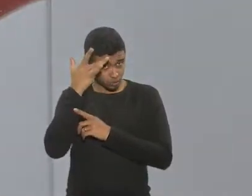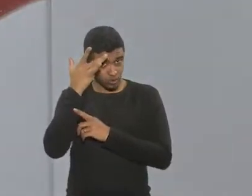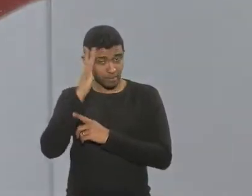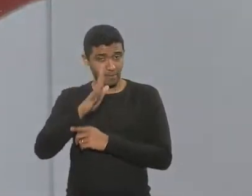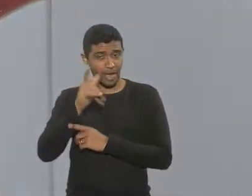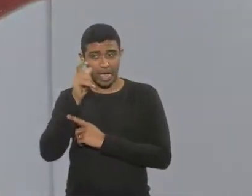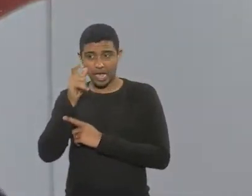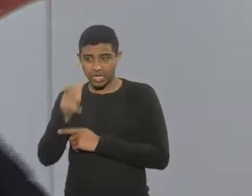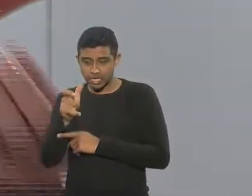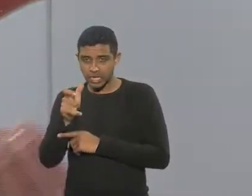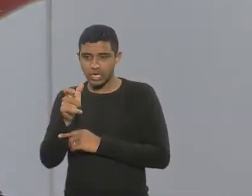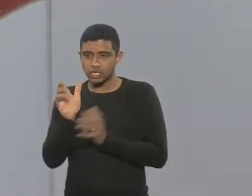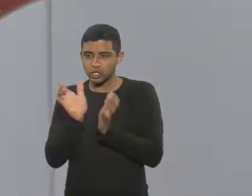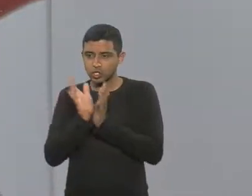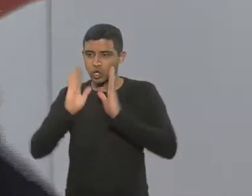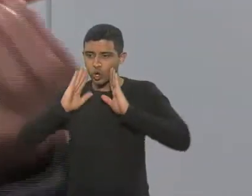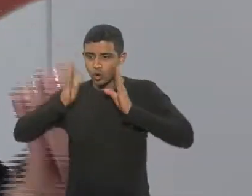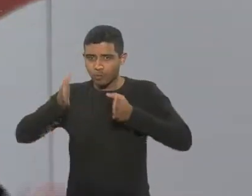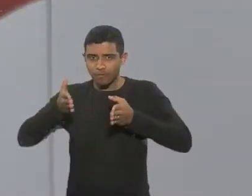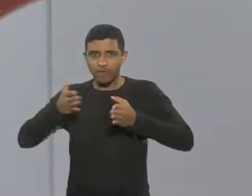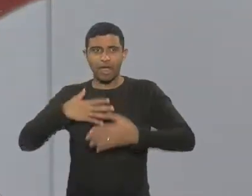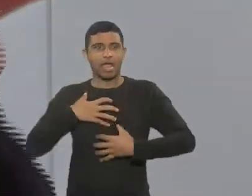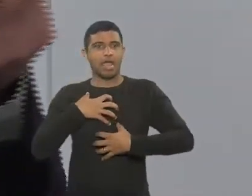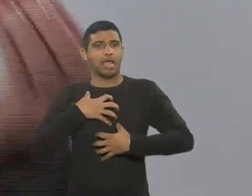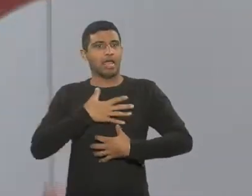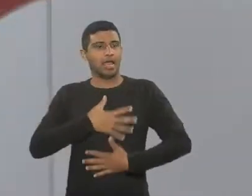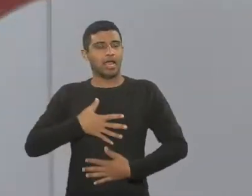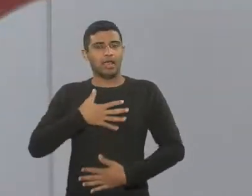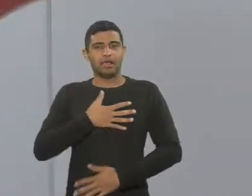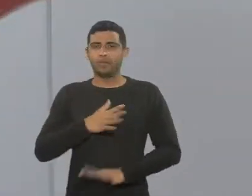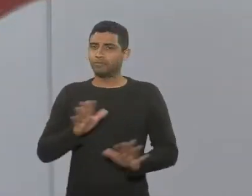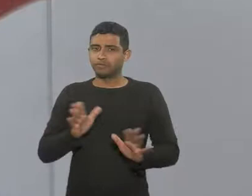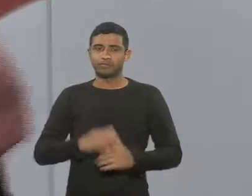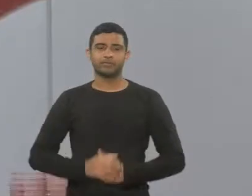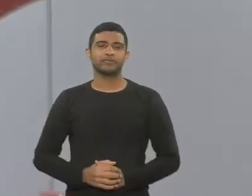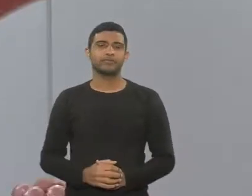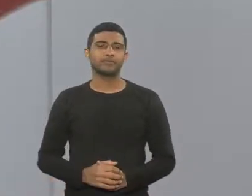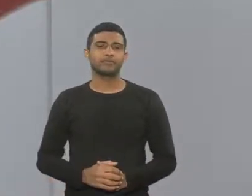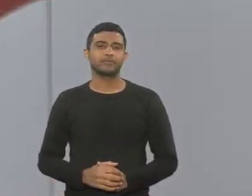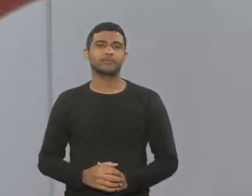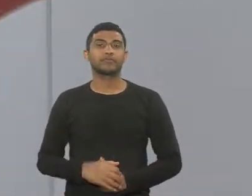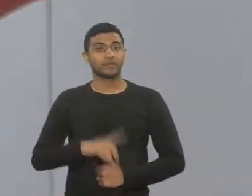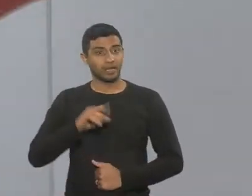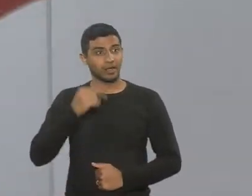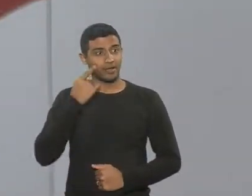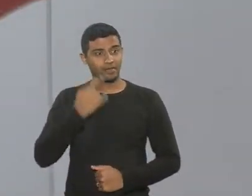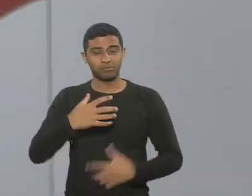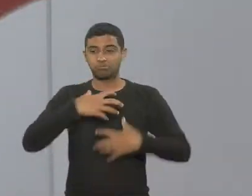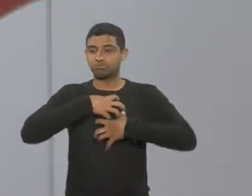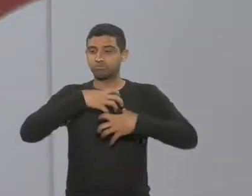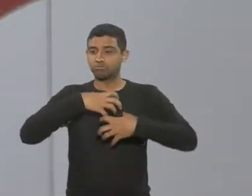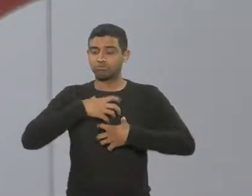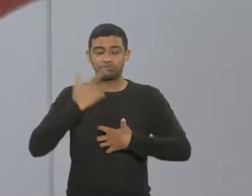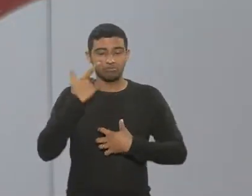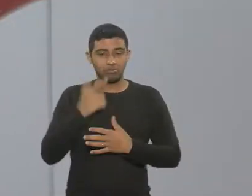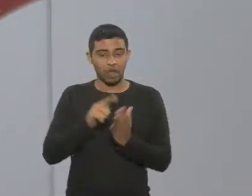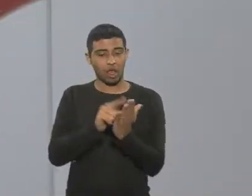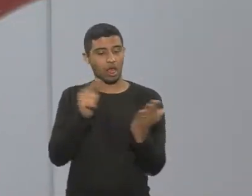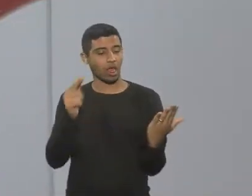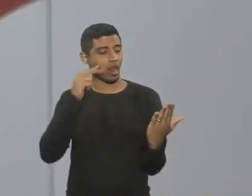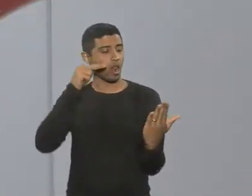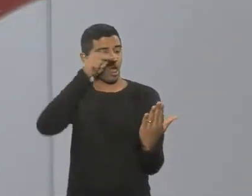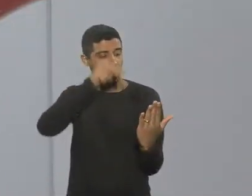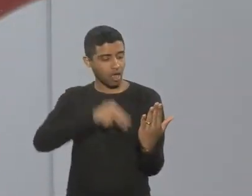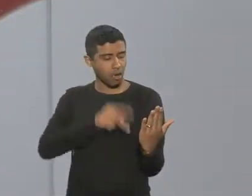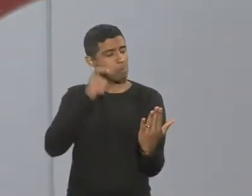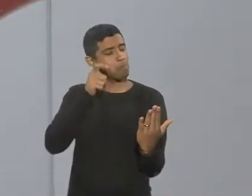e não de interesse do público, para agradar o público. A economia do clique é exatamente isso, é você agradar o público, matérias de interesse do